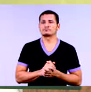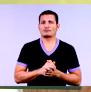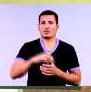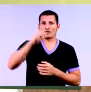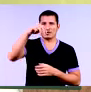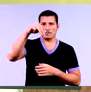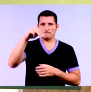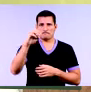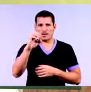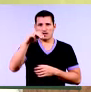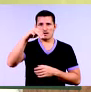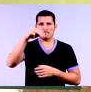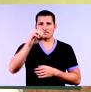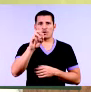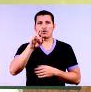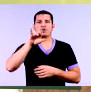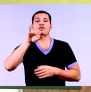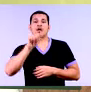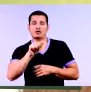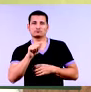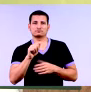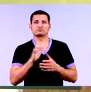de memória. Né, a gente também